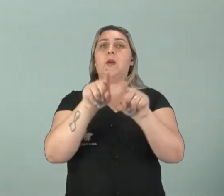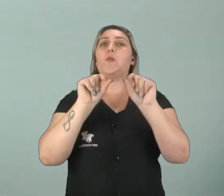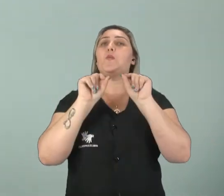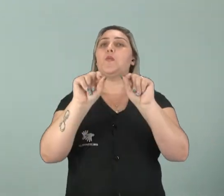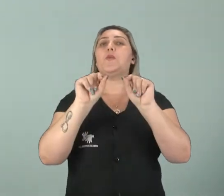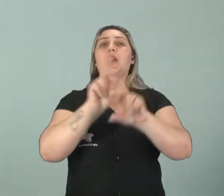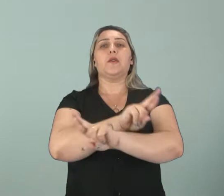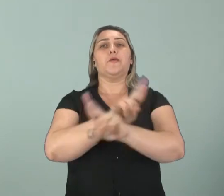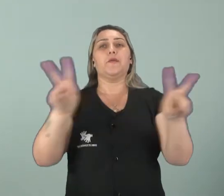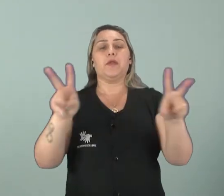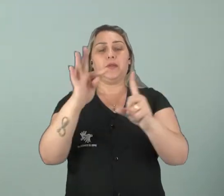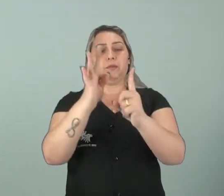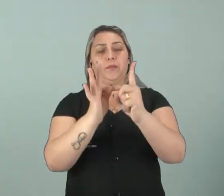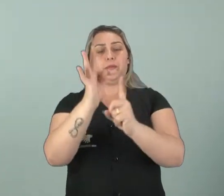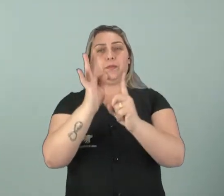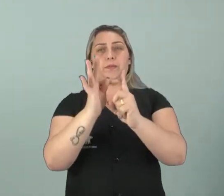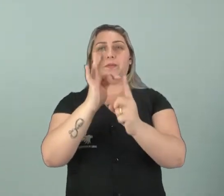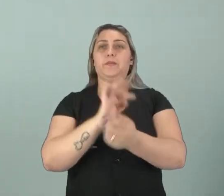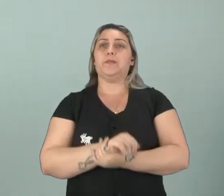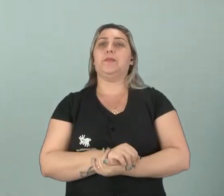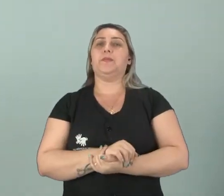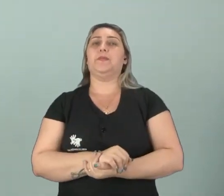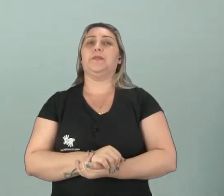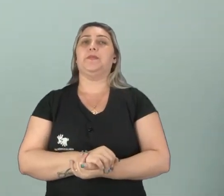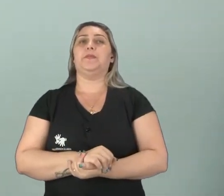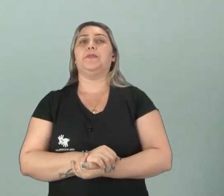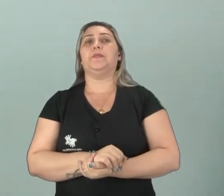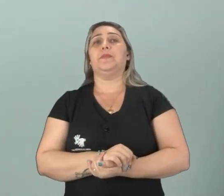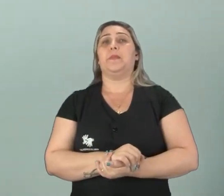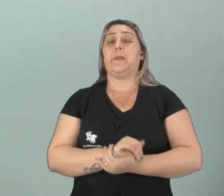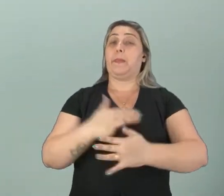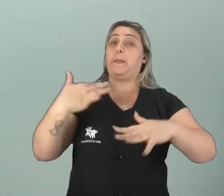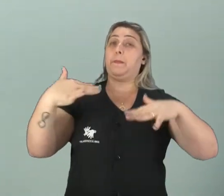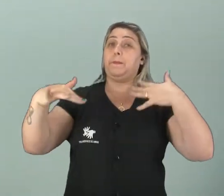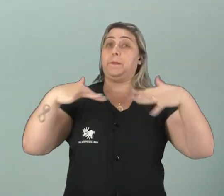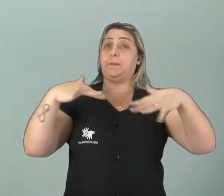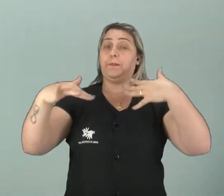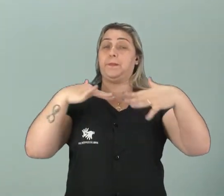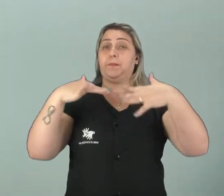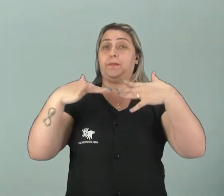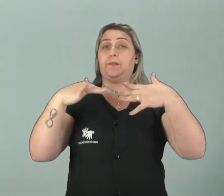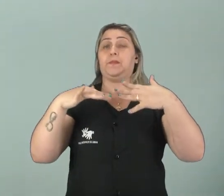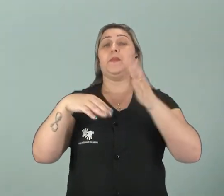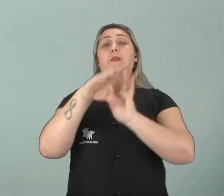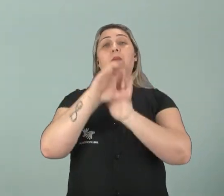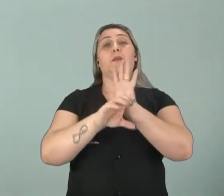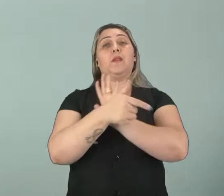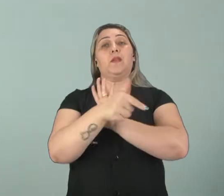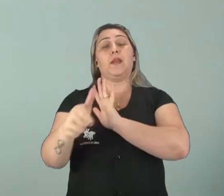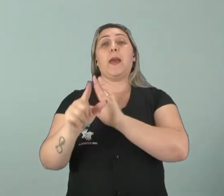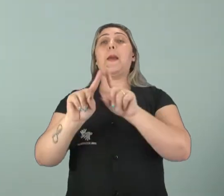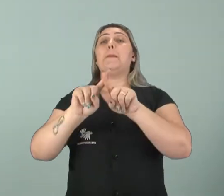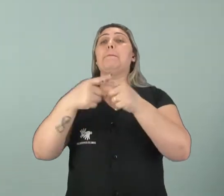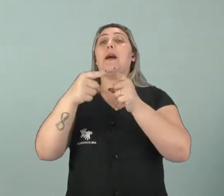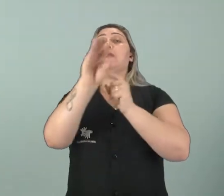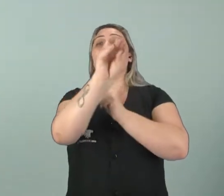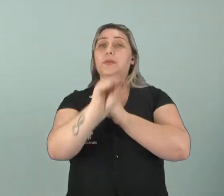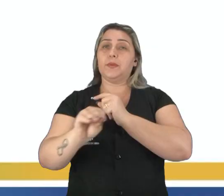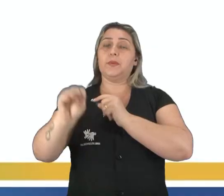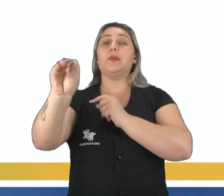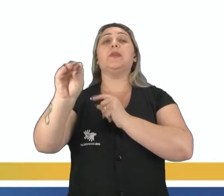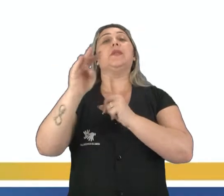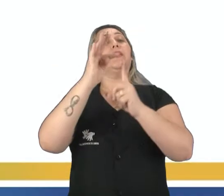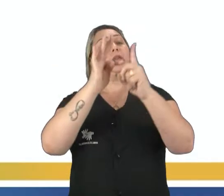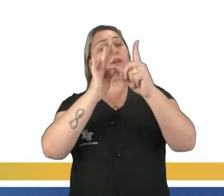é essa diferença de temperatura. Tendo em vista que trânsito é um conceito que não está, mas que está passando.